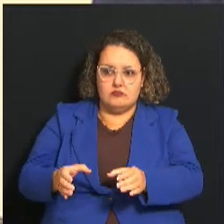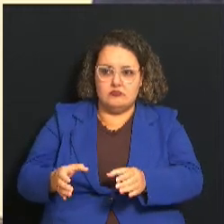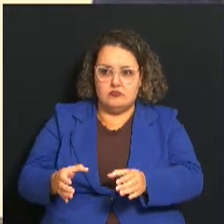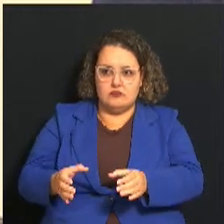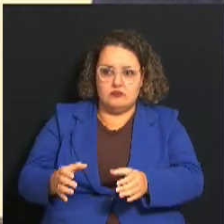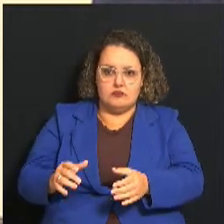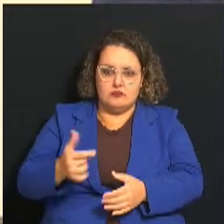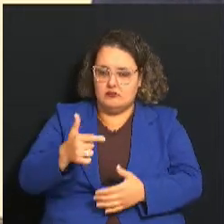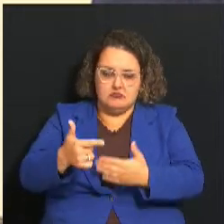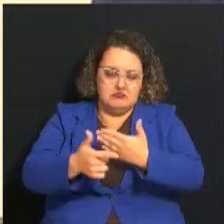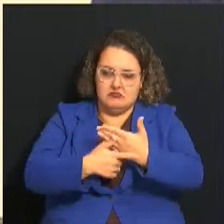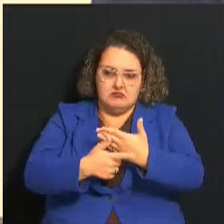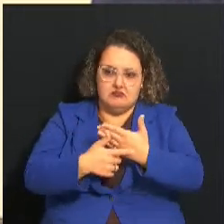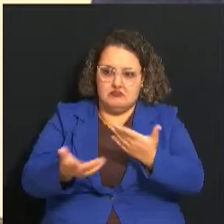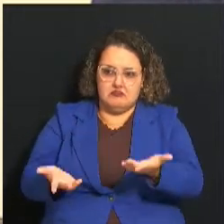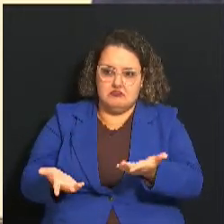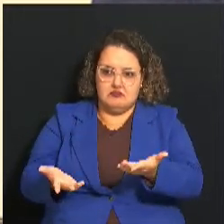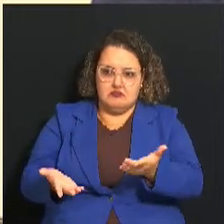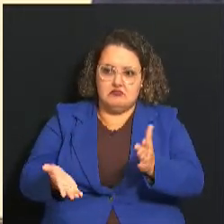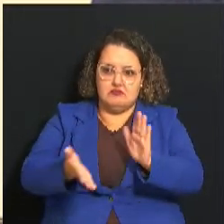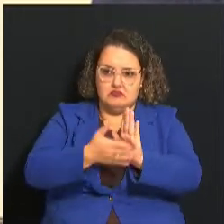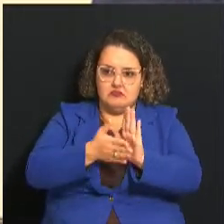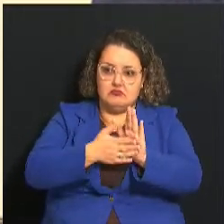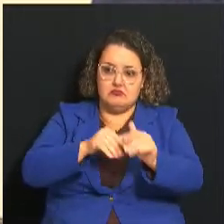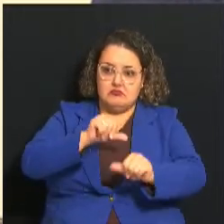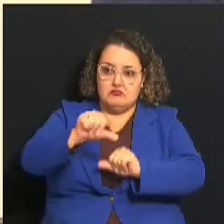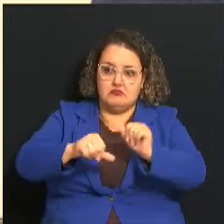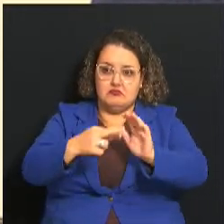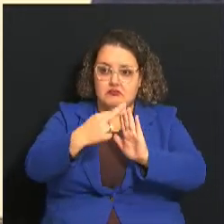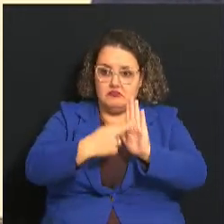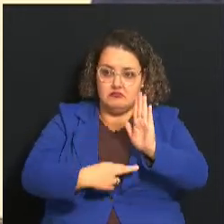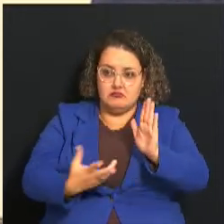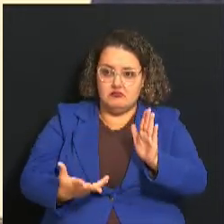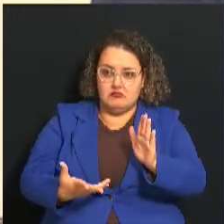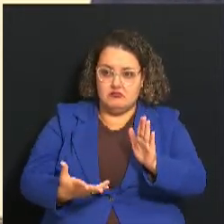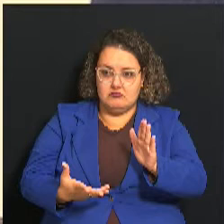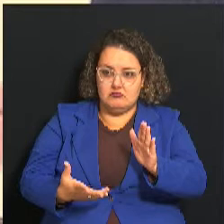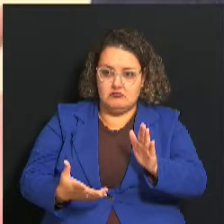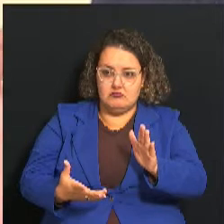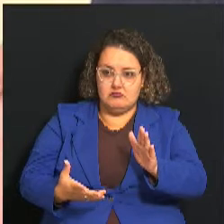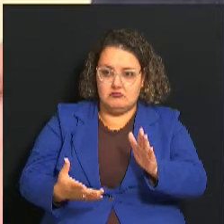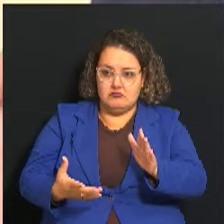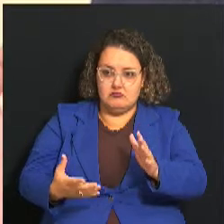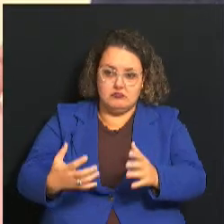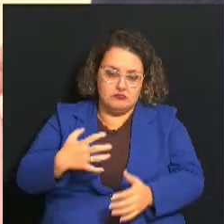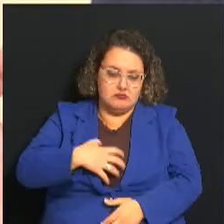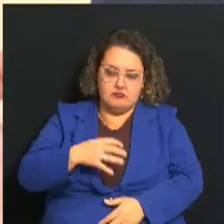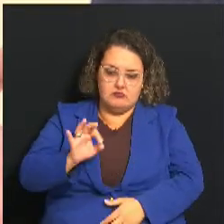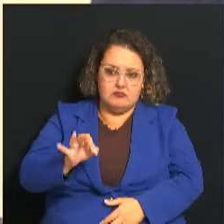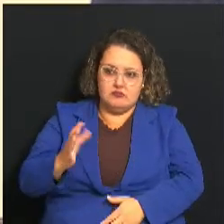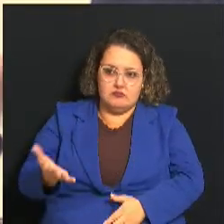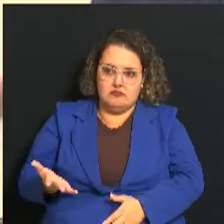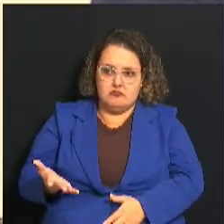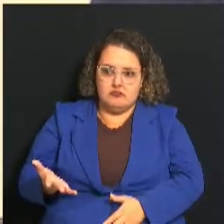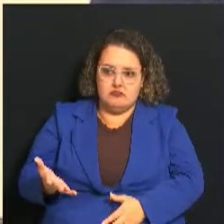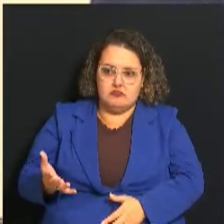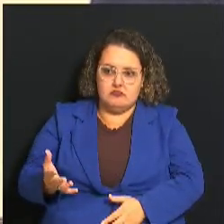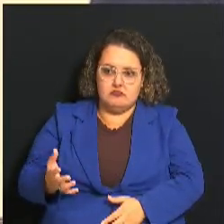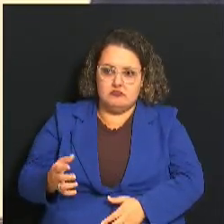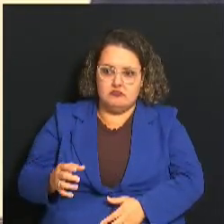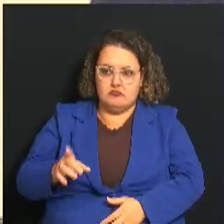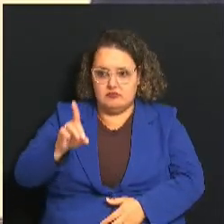papel. Eu até proponho alterar a redação. O aceite ser o gesto formal, mas pelo menos a direção